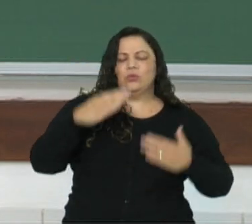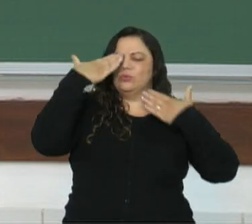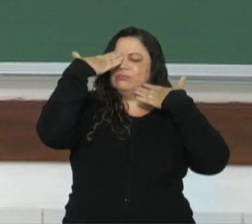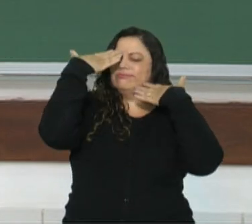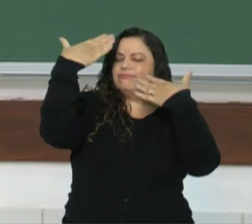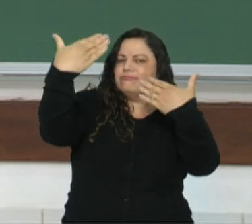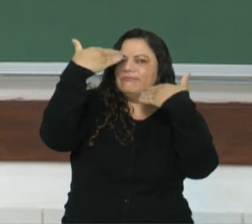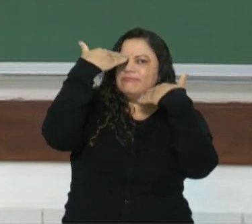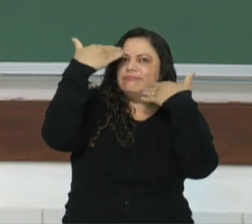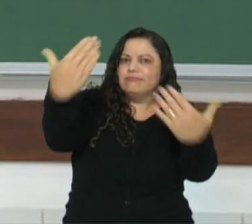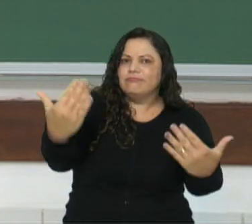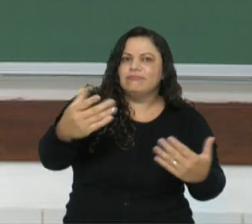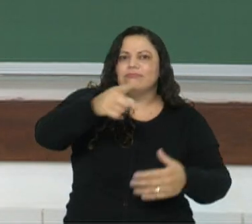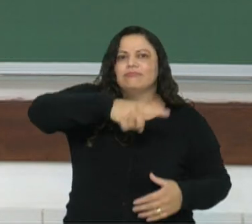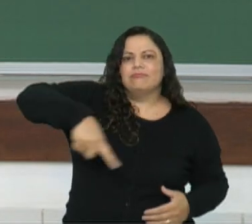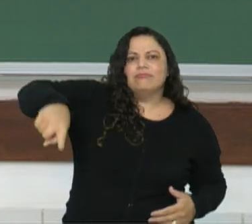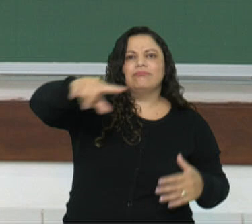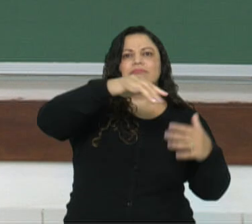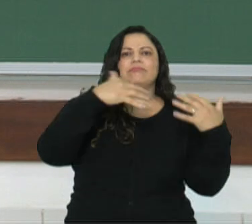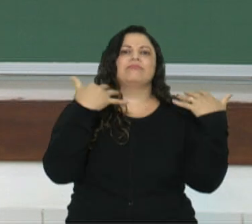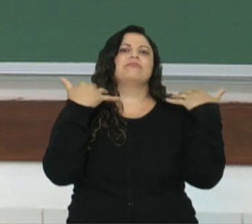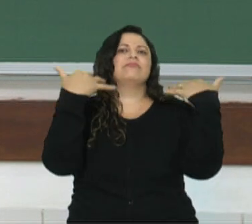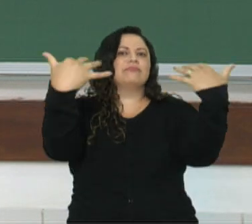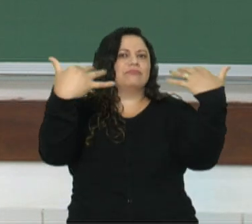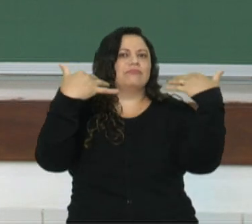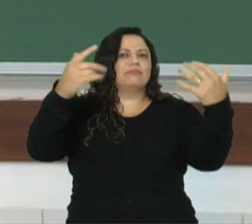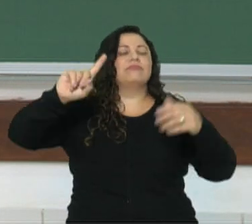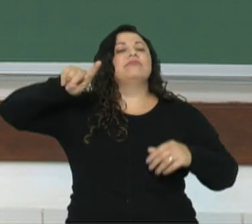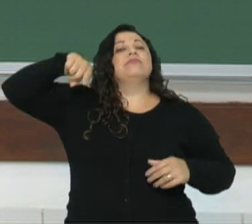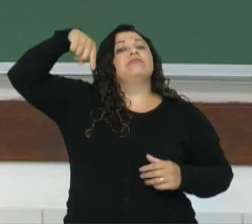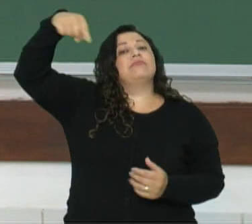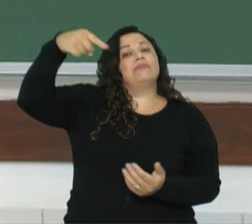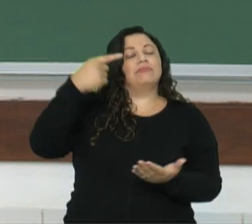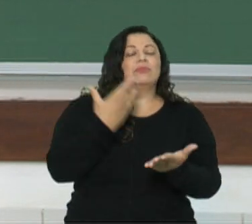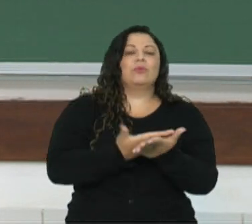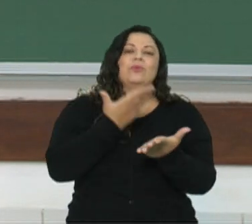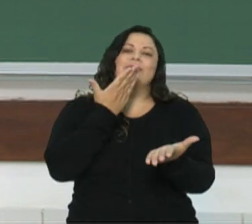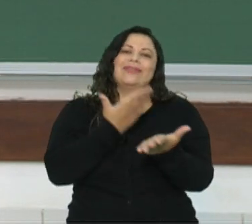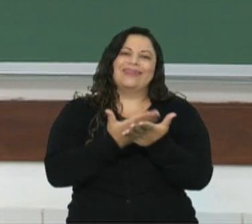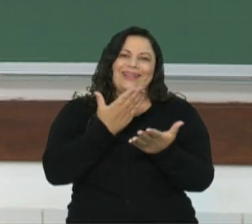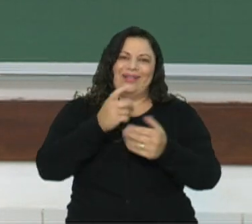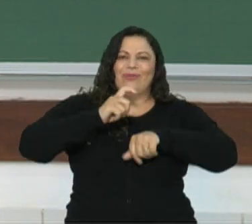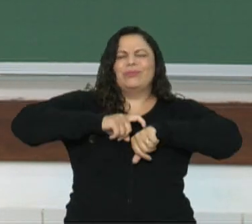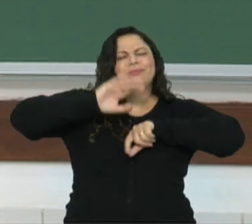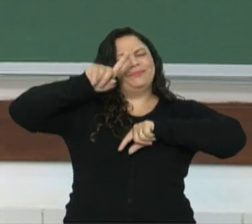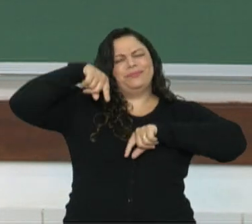Agradeço então, até uma outra aula, um outro momento.